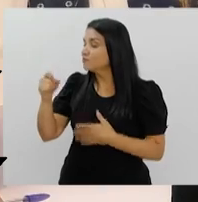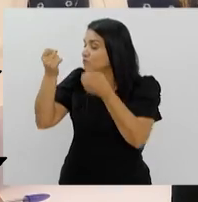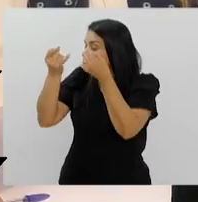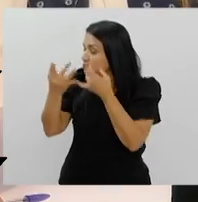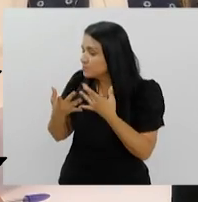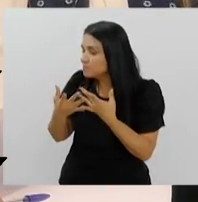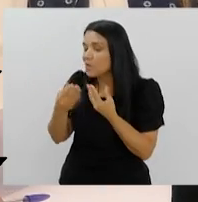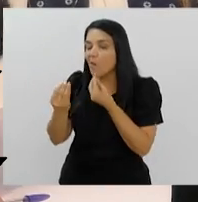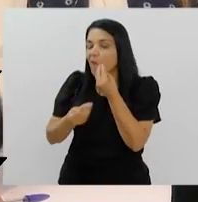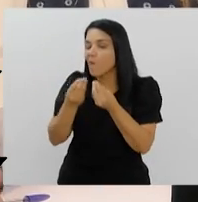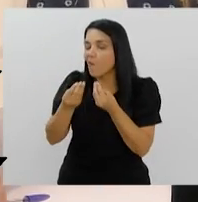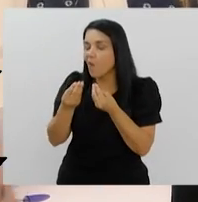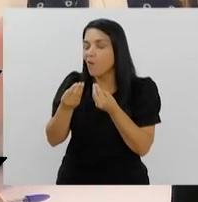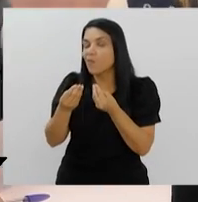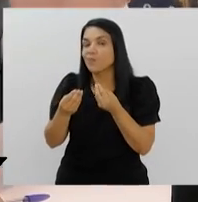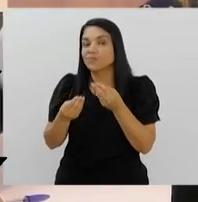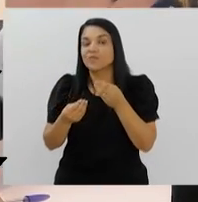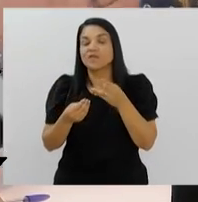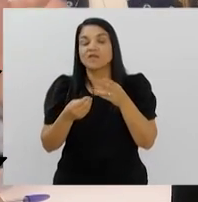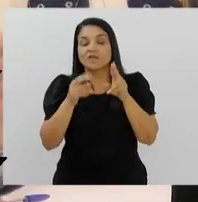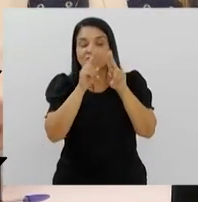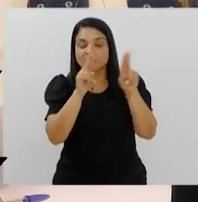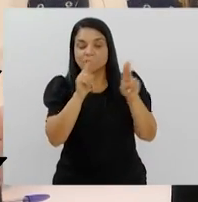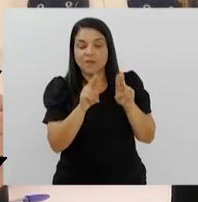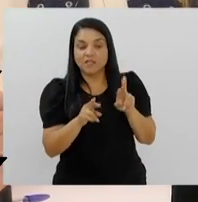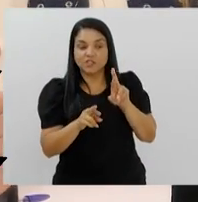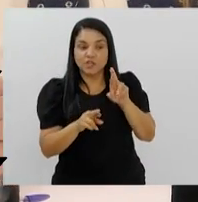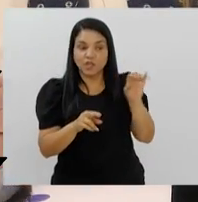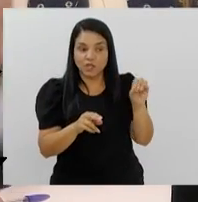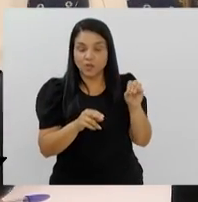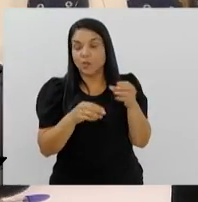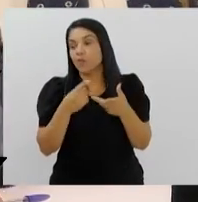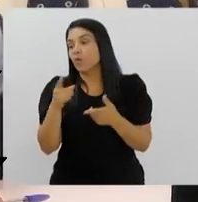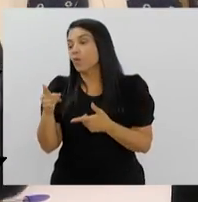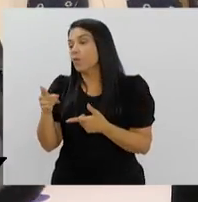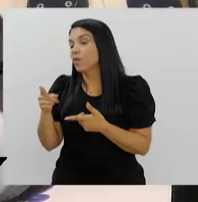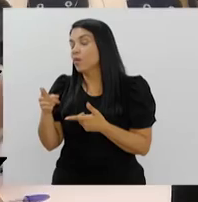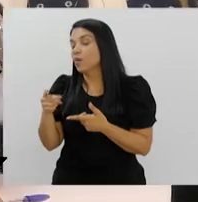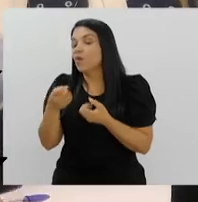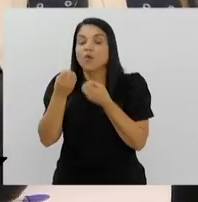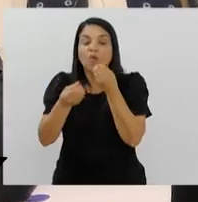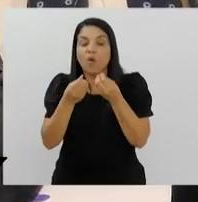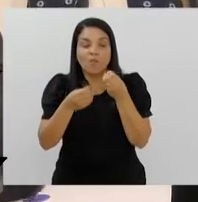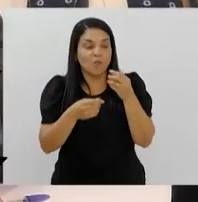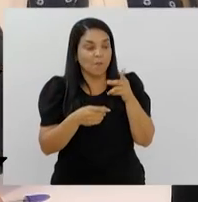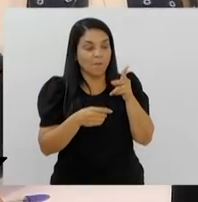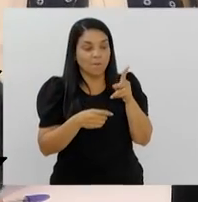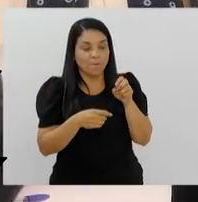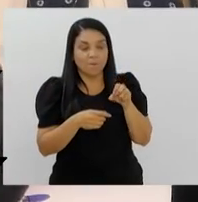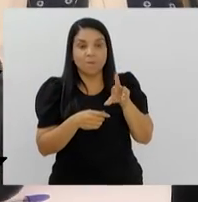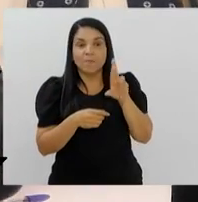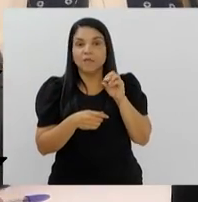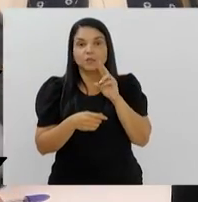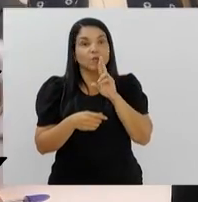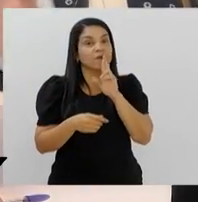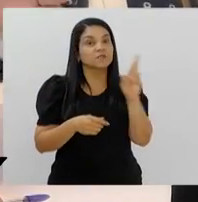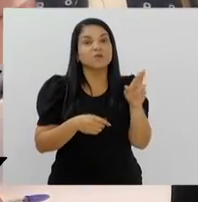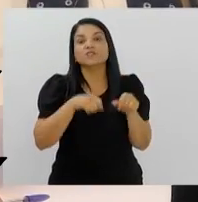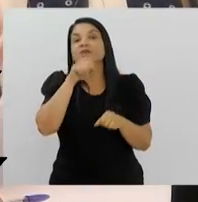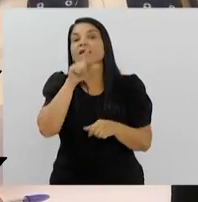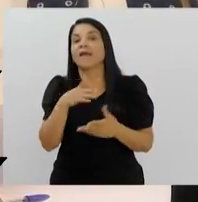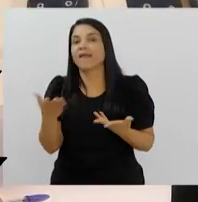como é que funcionaria o caso da Rio e como é que funcionaria o caso do Pedro quem precisa dar resposta pro Pedro